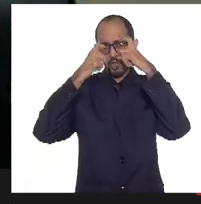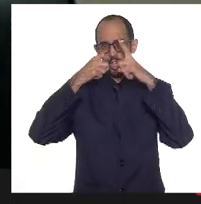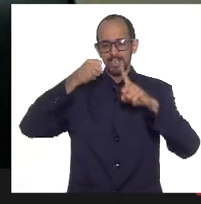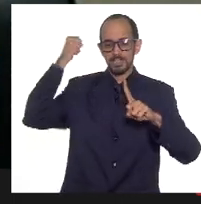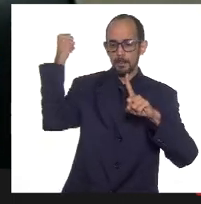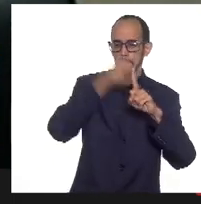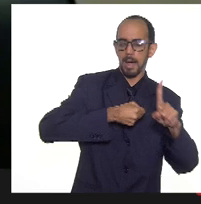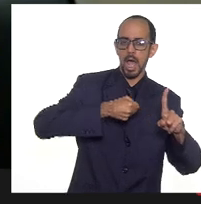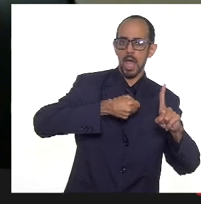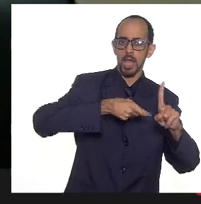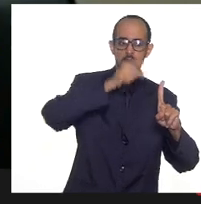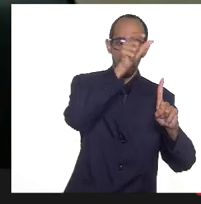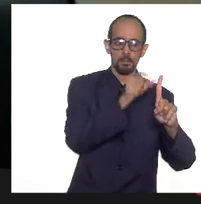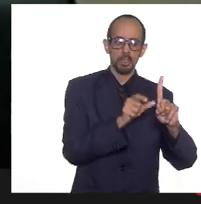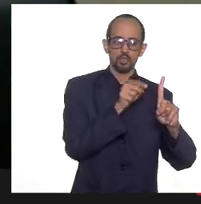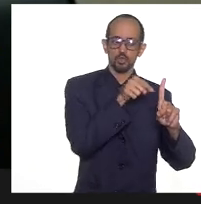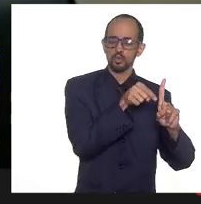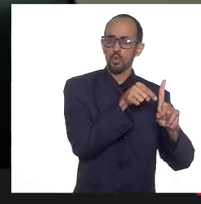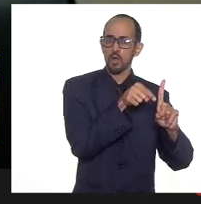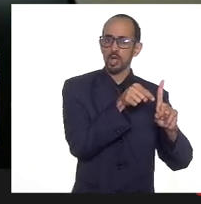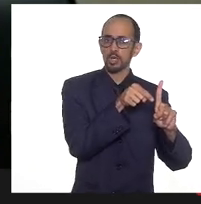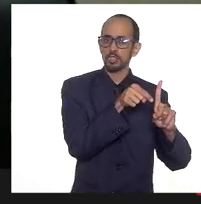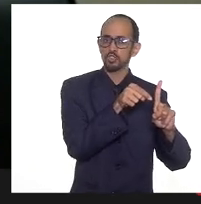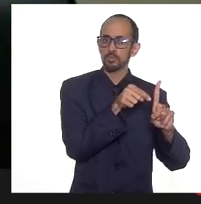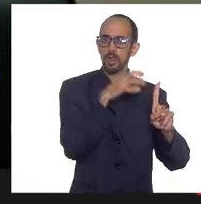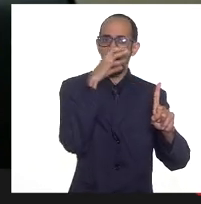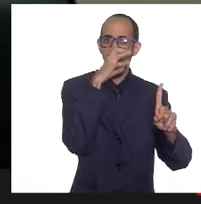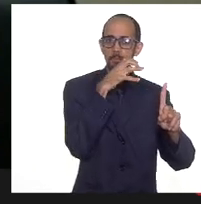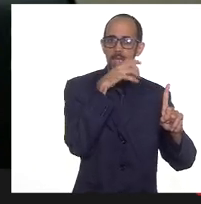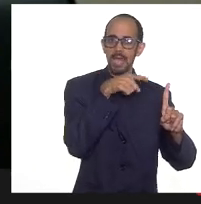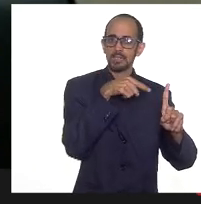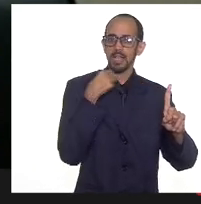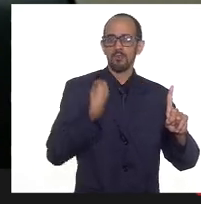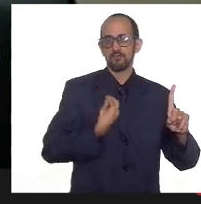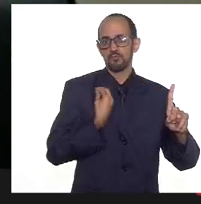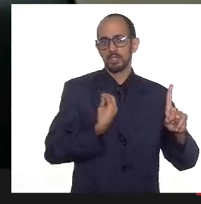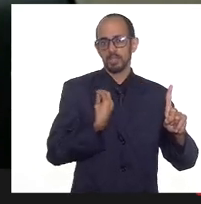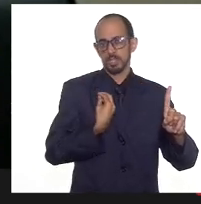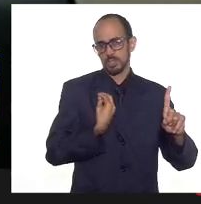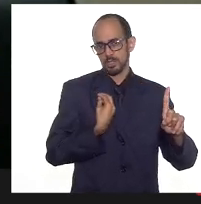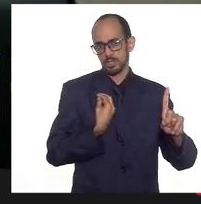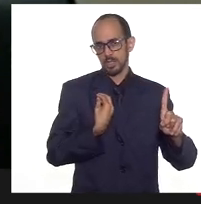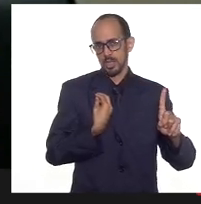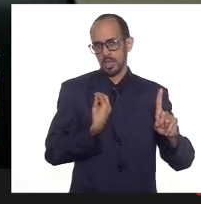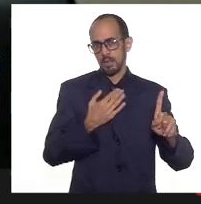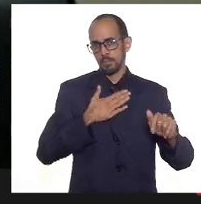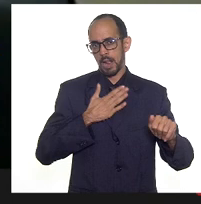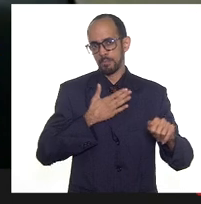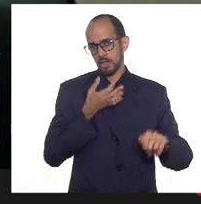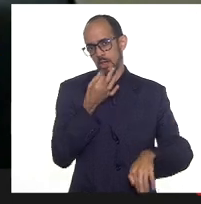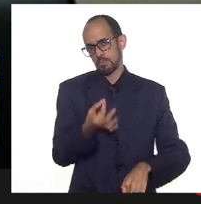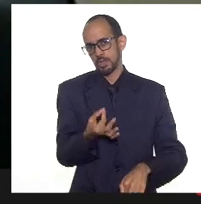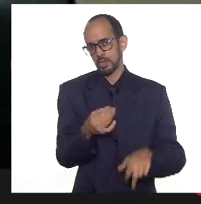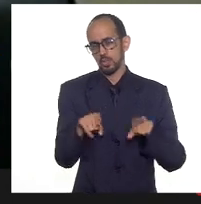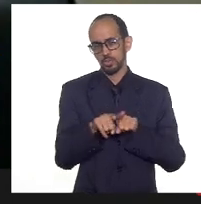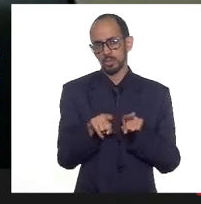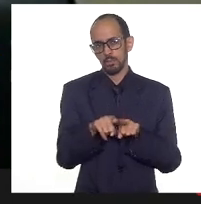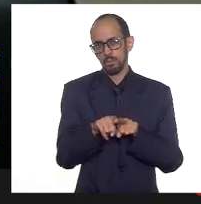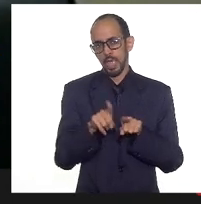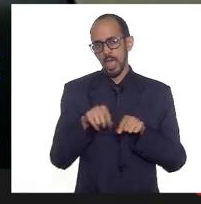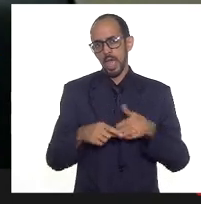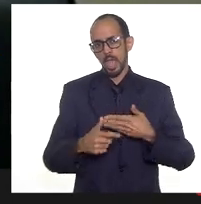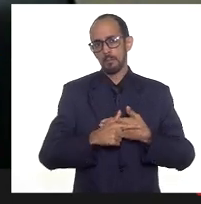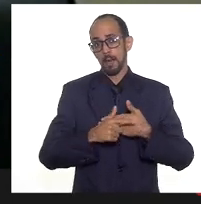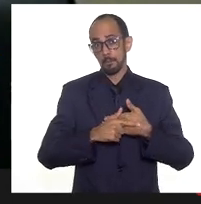física e de ameaça à integridade e à vida das pessoas. E me parece também que é papel